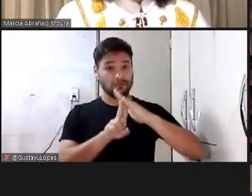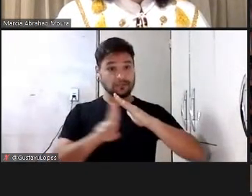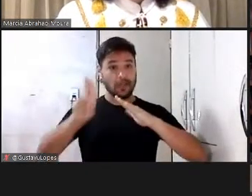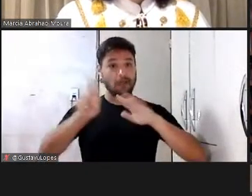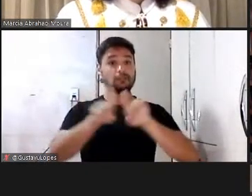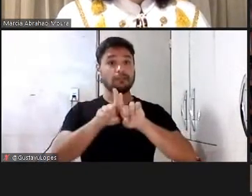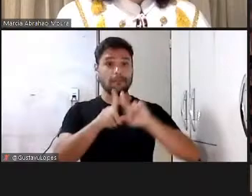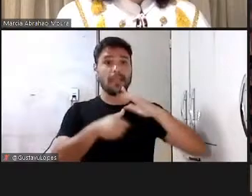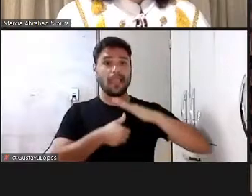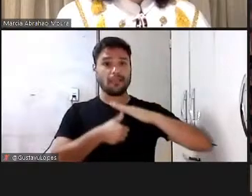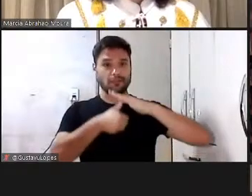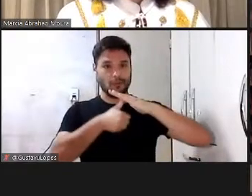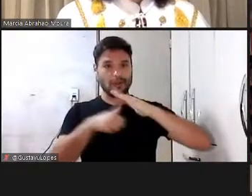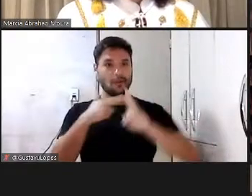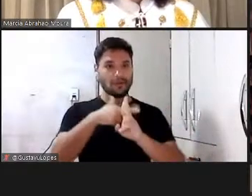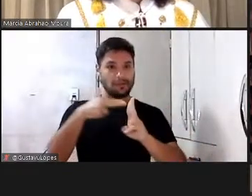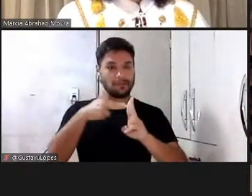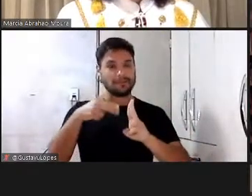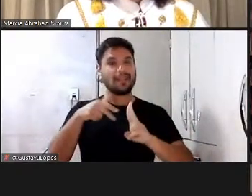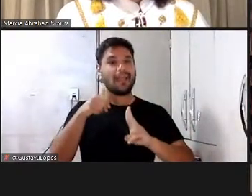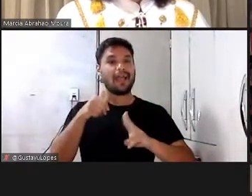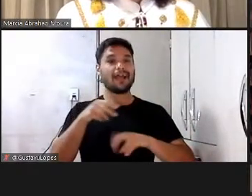de Brasília, professora Márcia Abraão Moura.